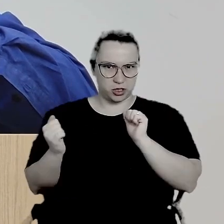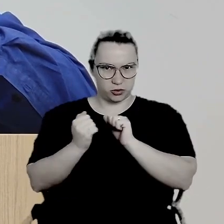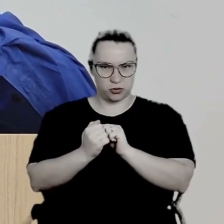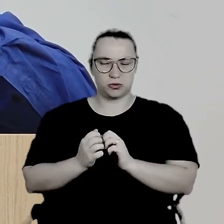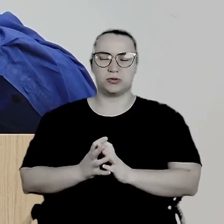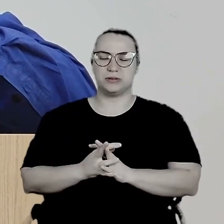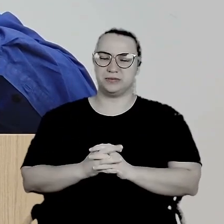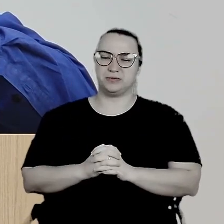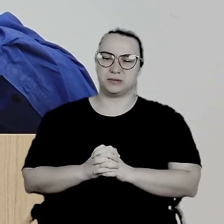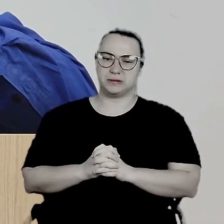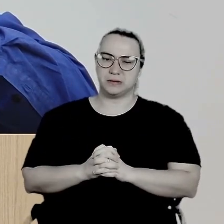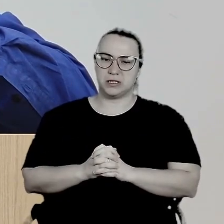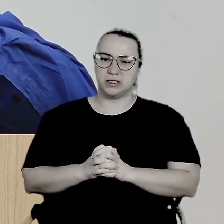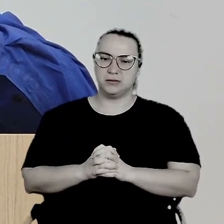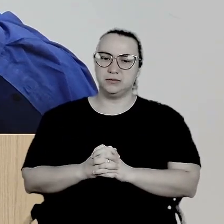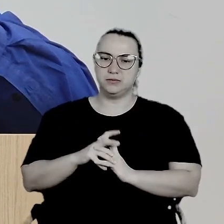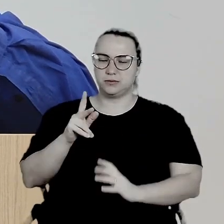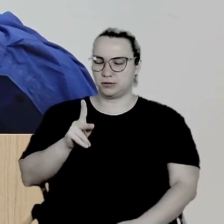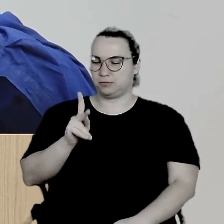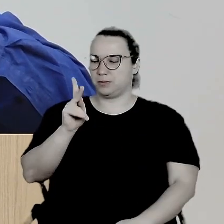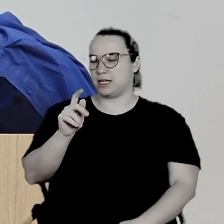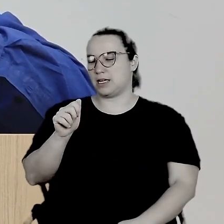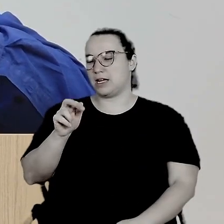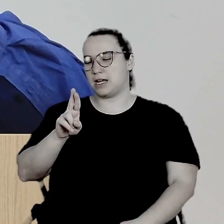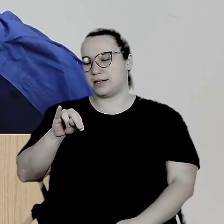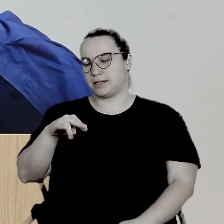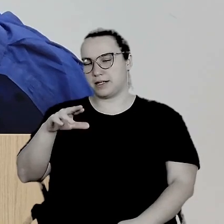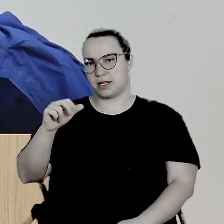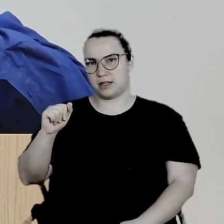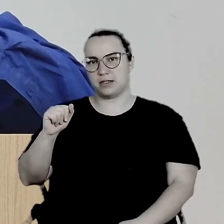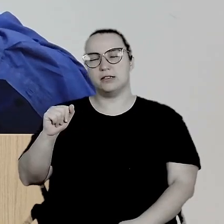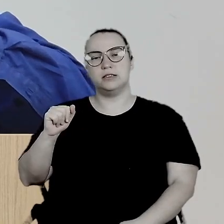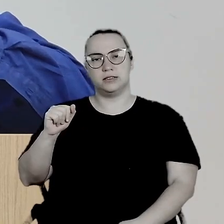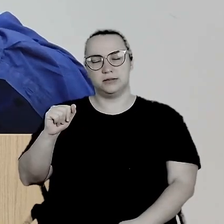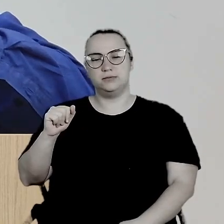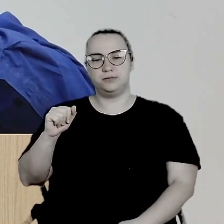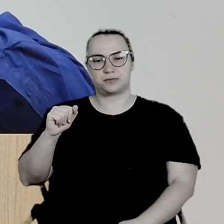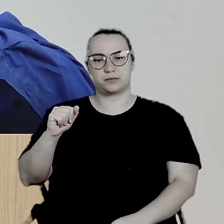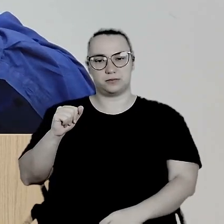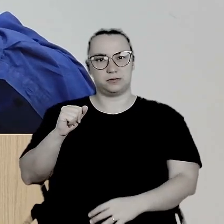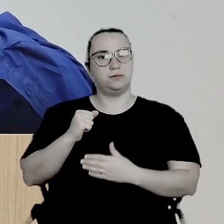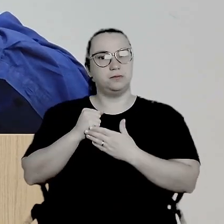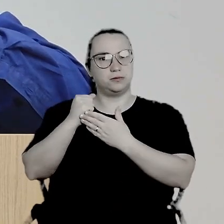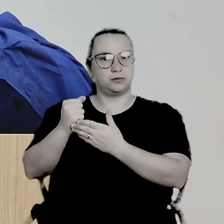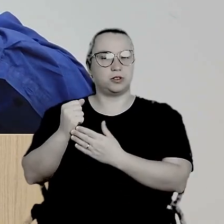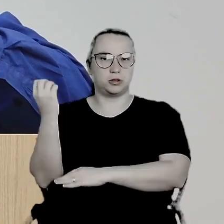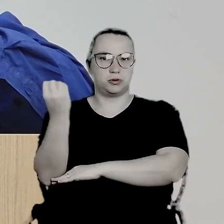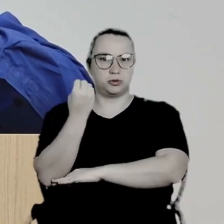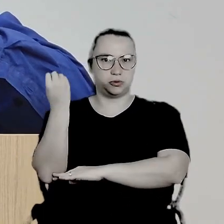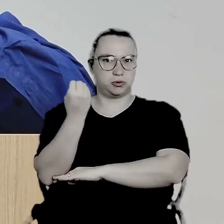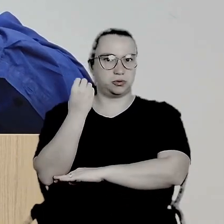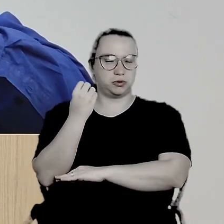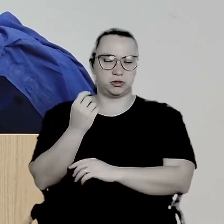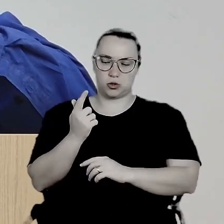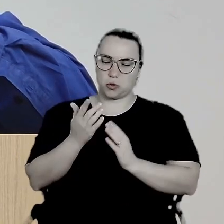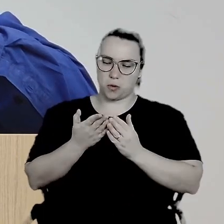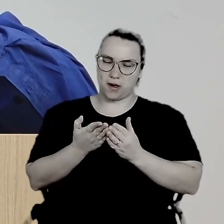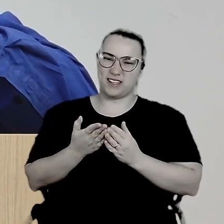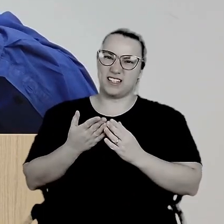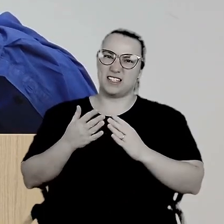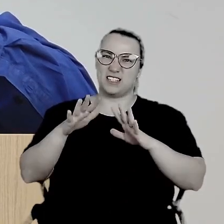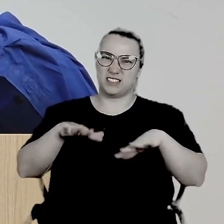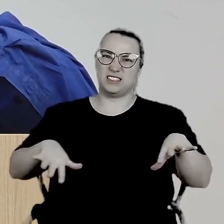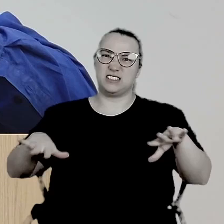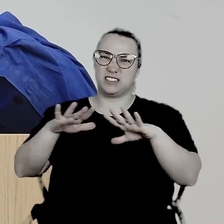Também a Karina Bach levou um pouco de Guaíra para aquela cidade sofrida, aquele povo sofrido,